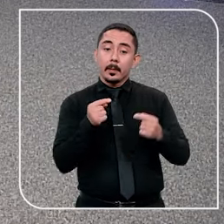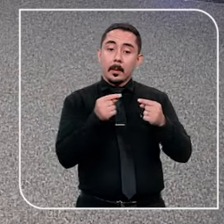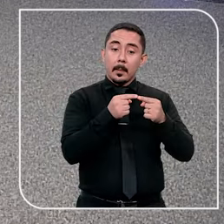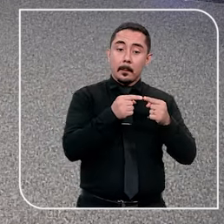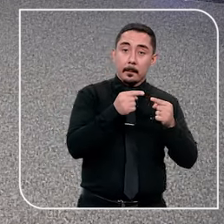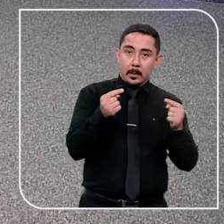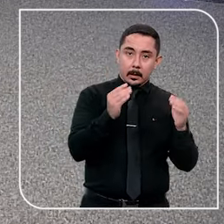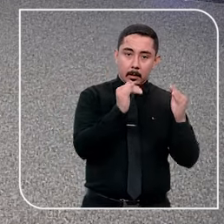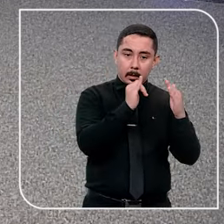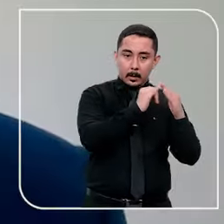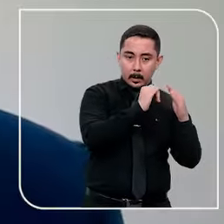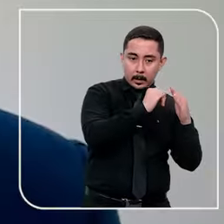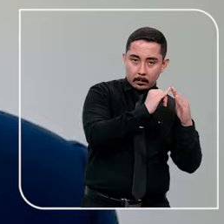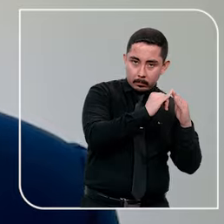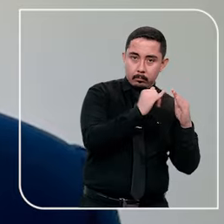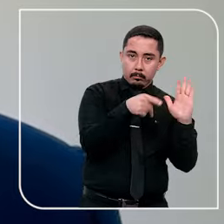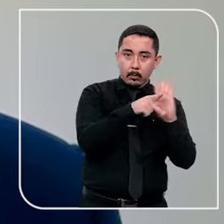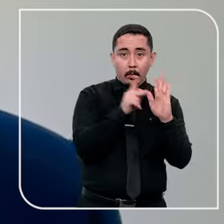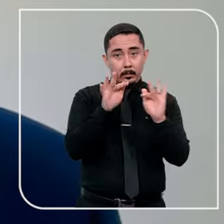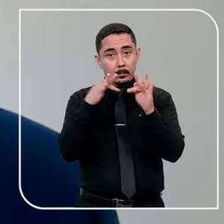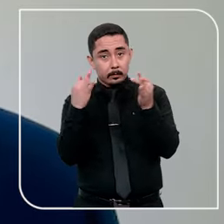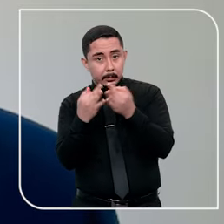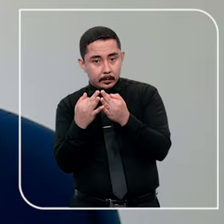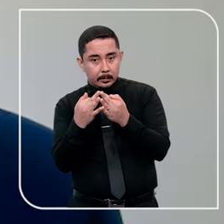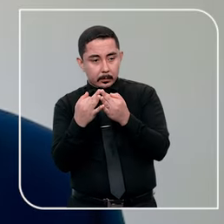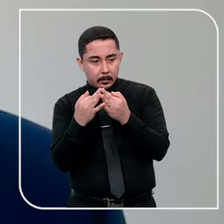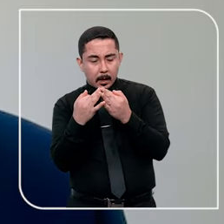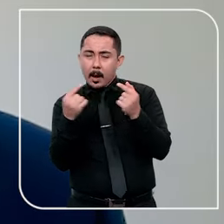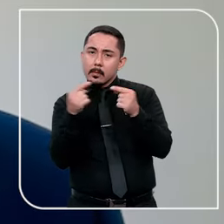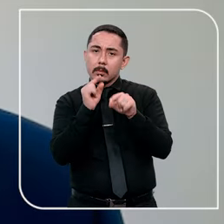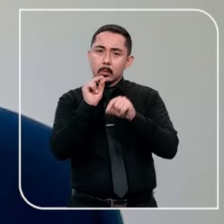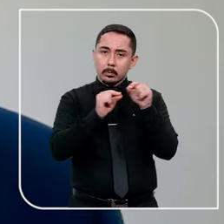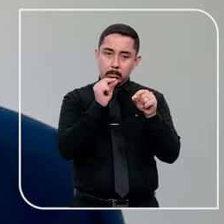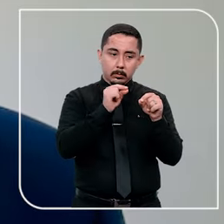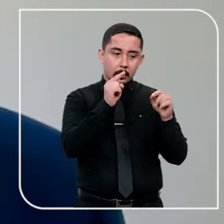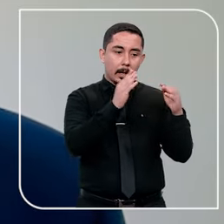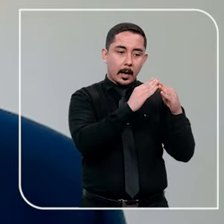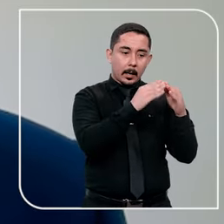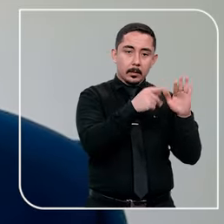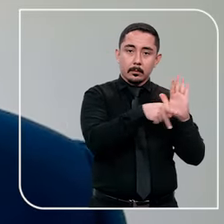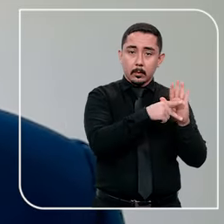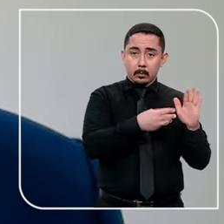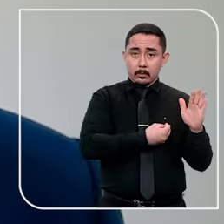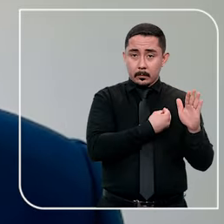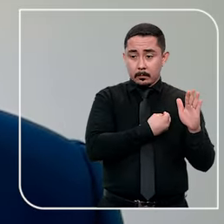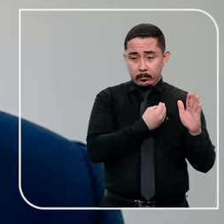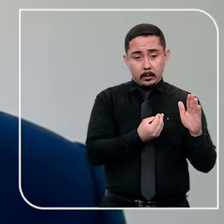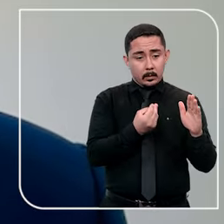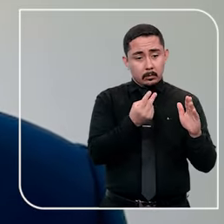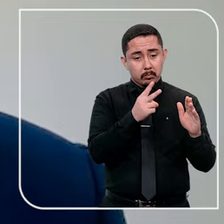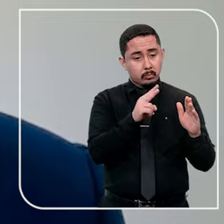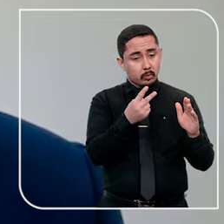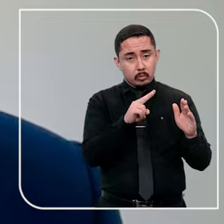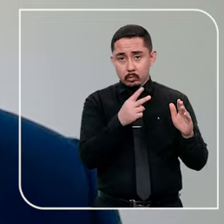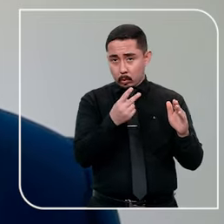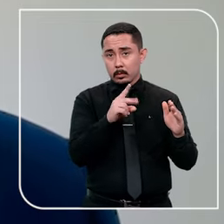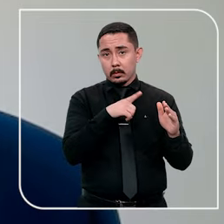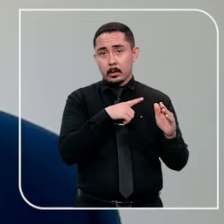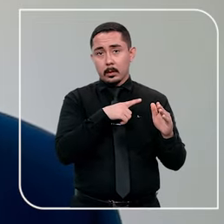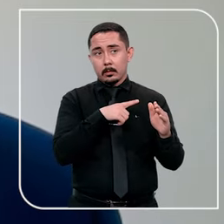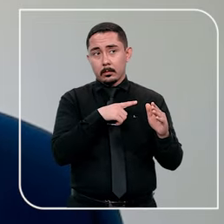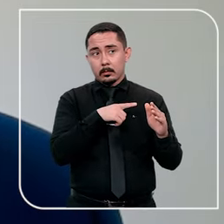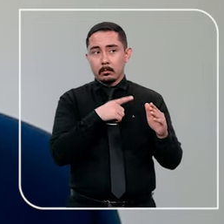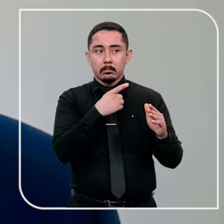isso é o chamado bem de família que é aquele imóvel residencial utilizado pelo próprio casal